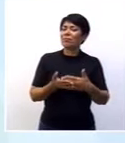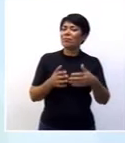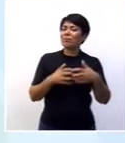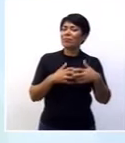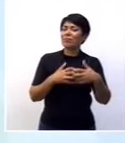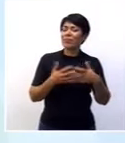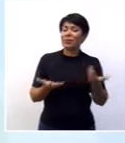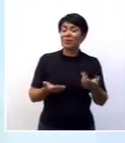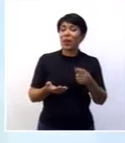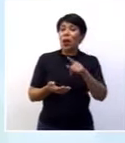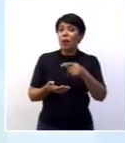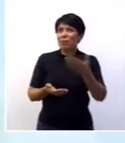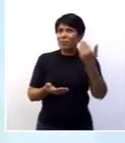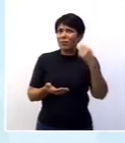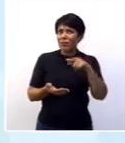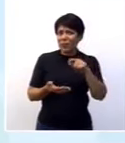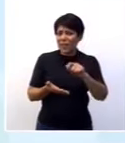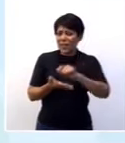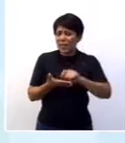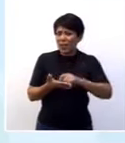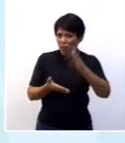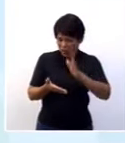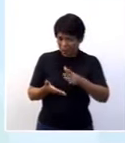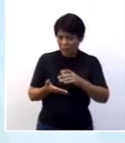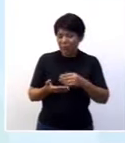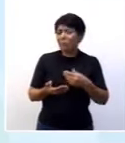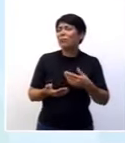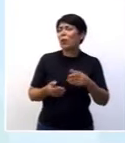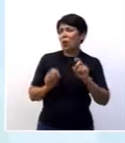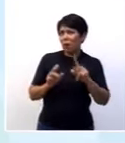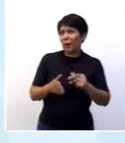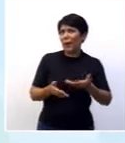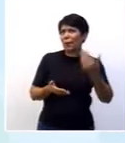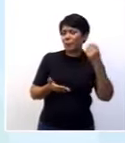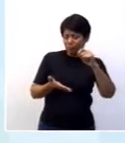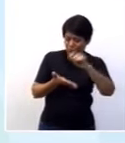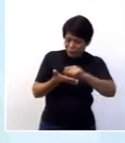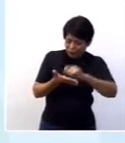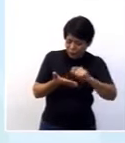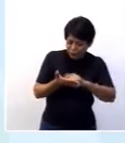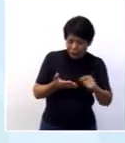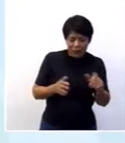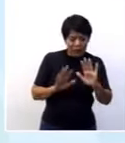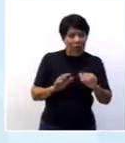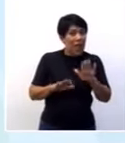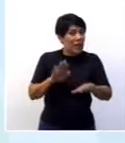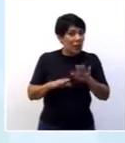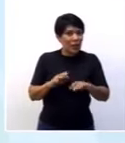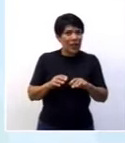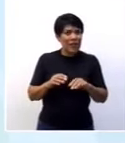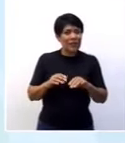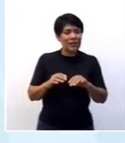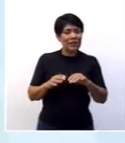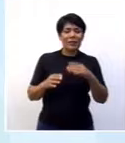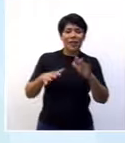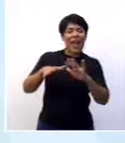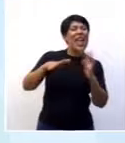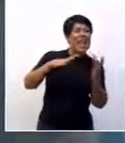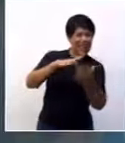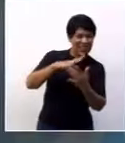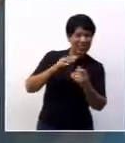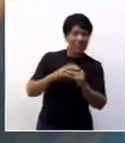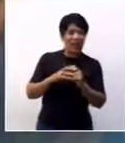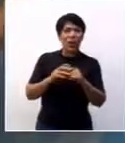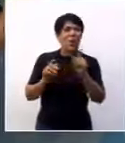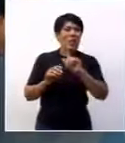Quando você escreveu o texto, que tenha sido um texto de desabafo em qualquer rede social, não aquele que a gente copia